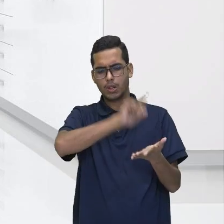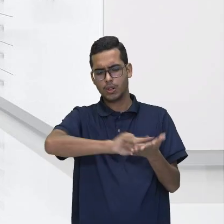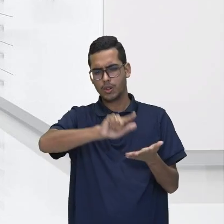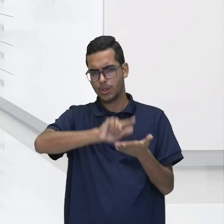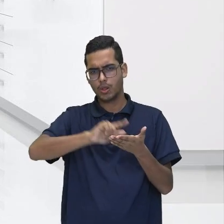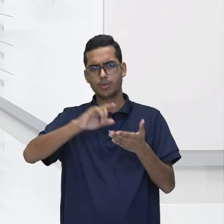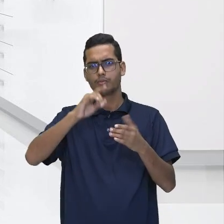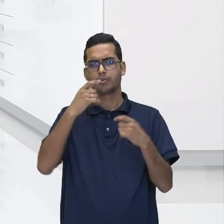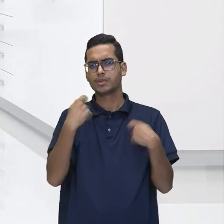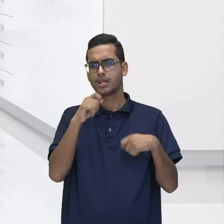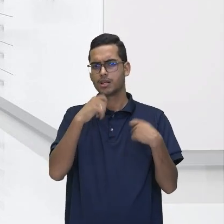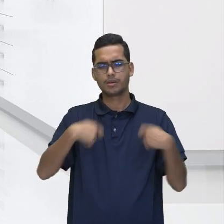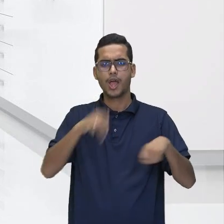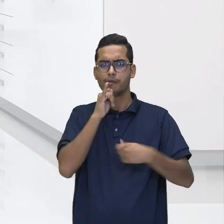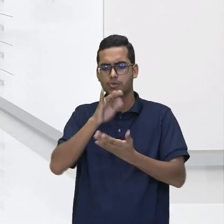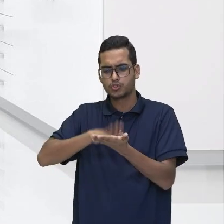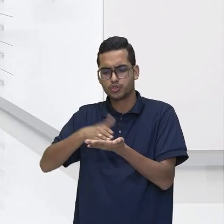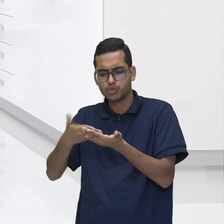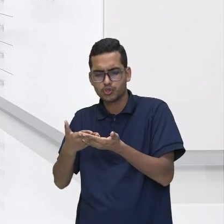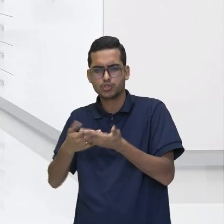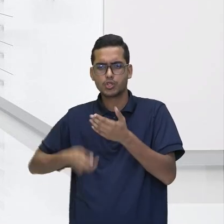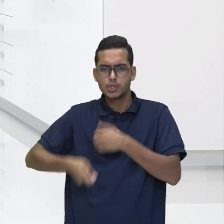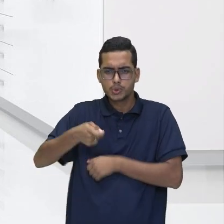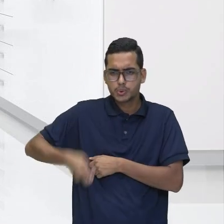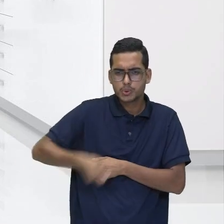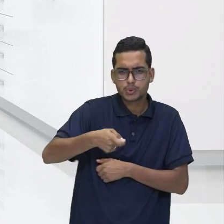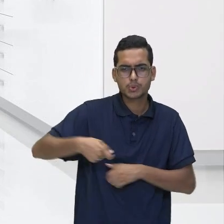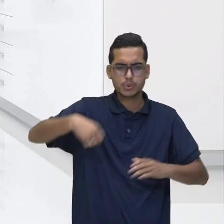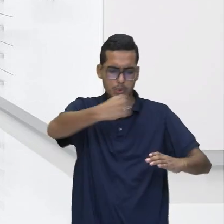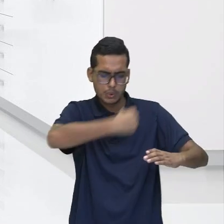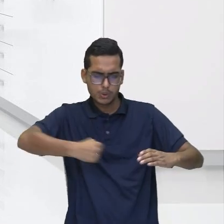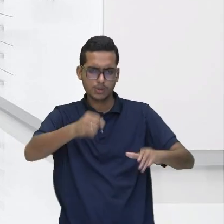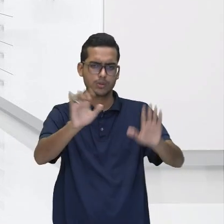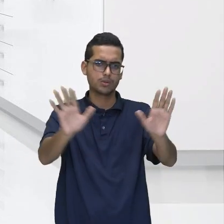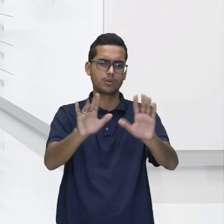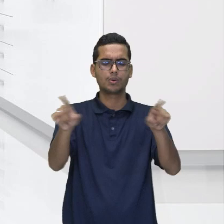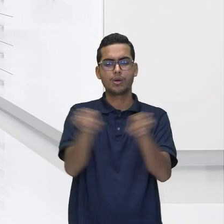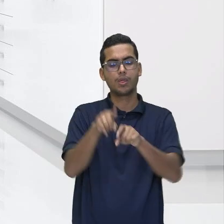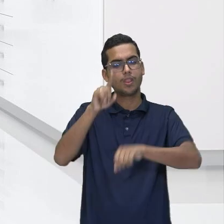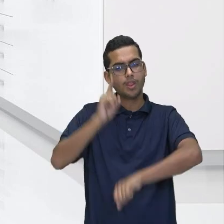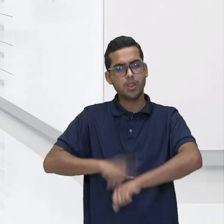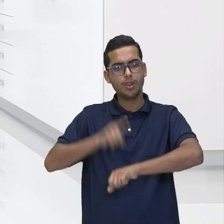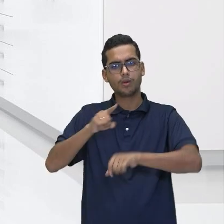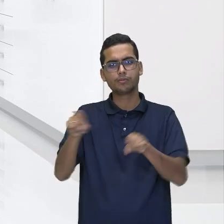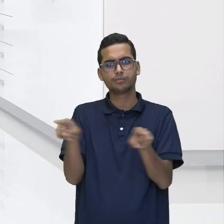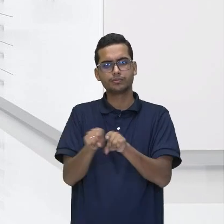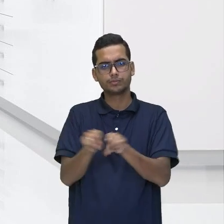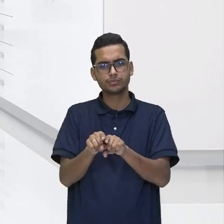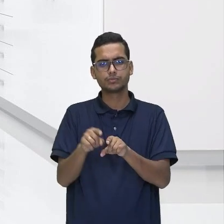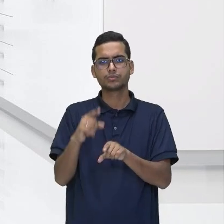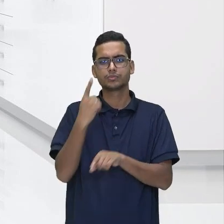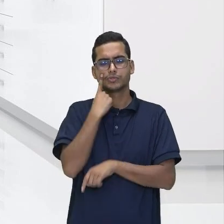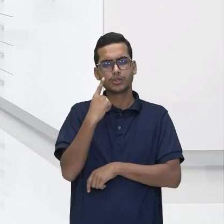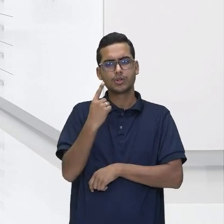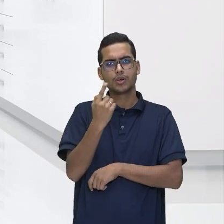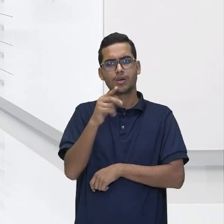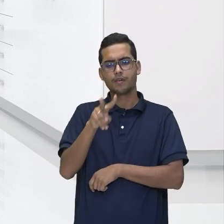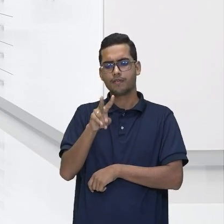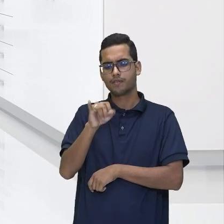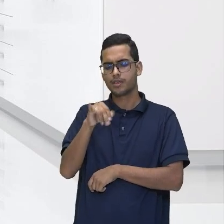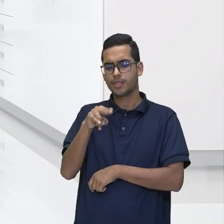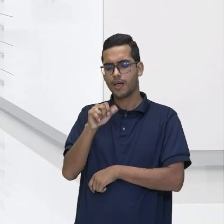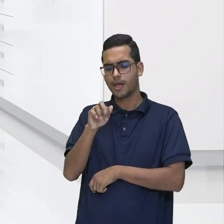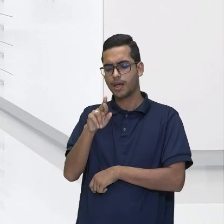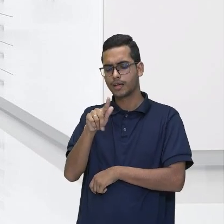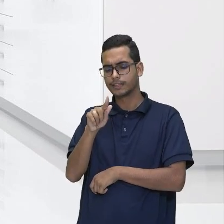né, aquele cortadinho de legumes ali junto para comer um peixe frito, não são cozidos, eles estão in natura